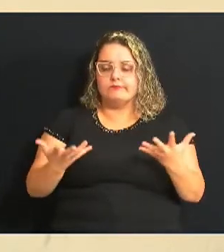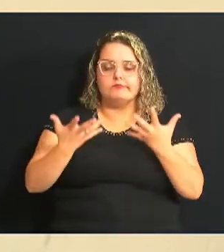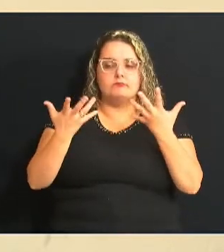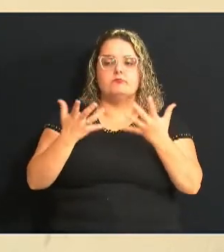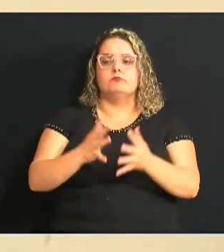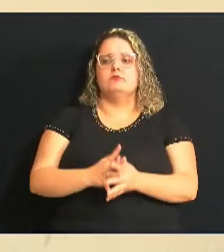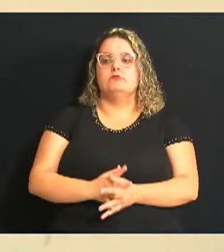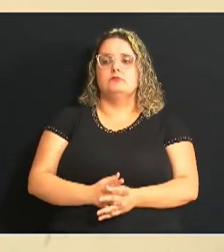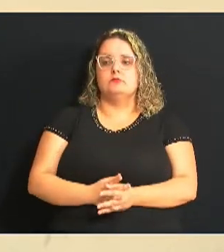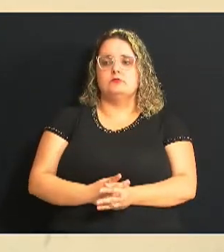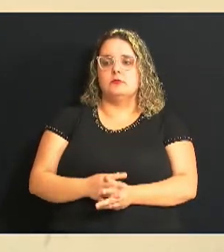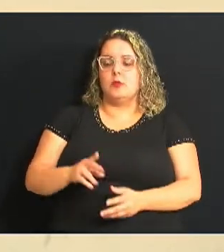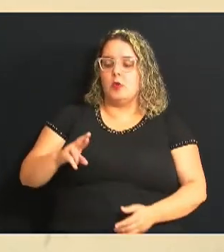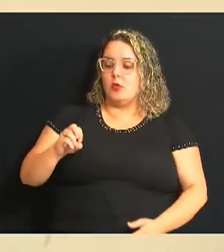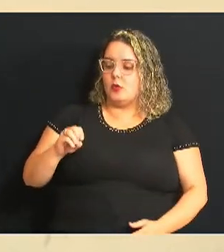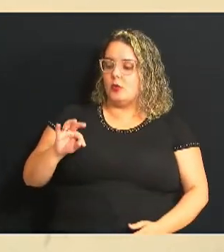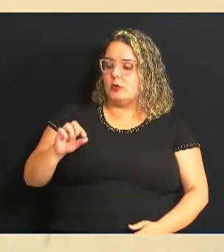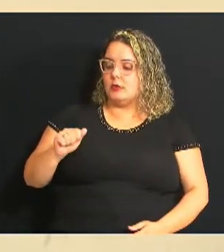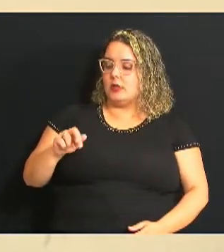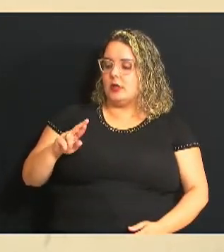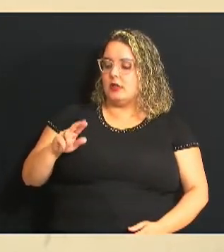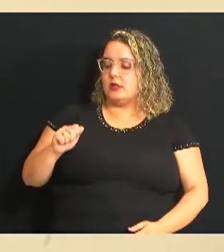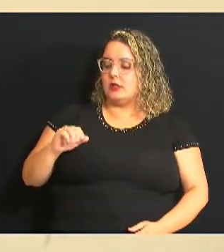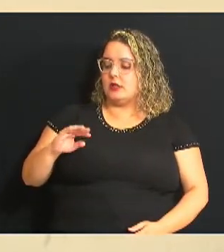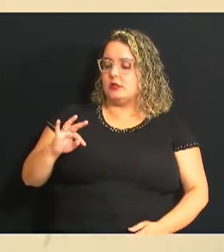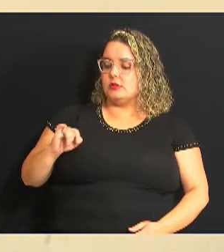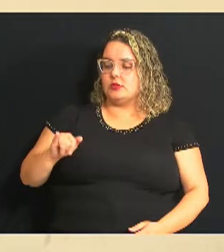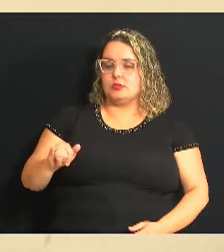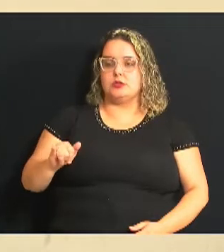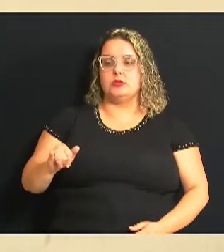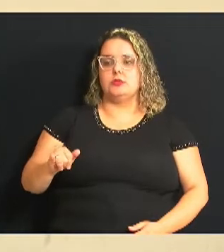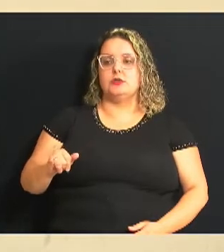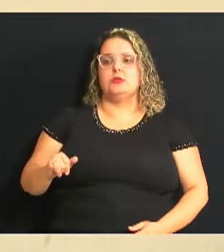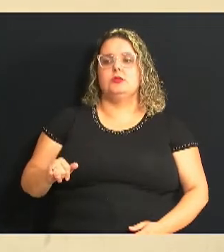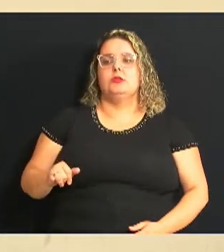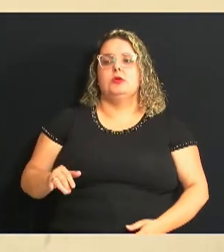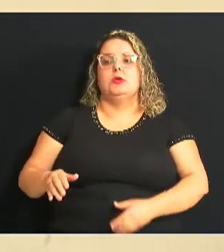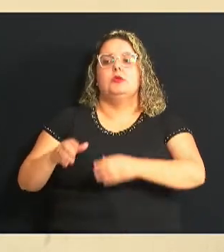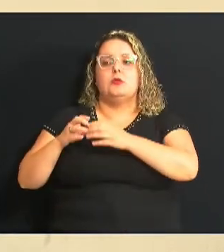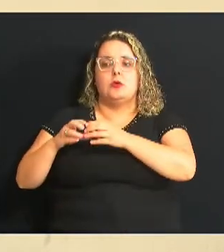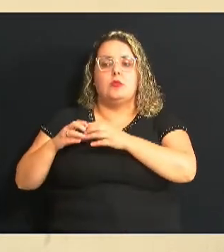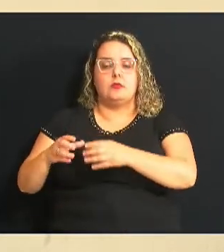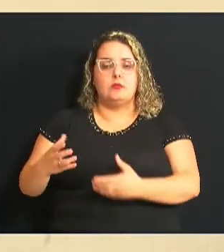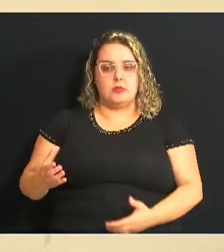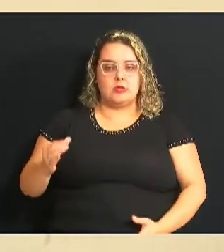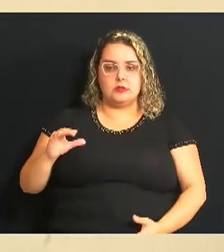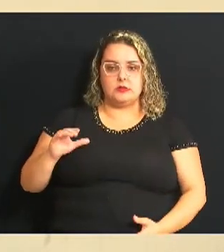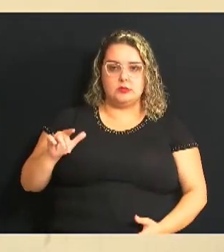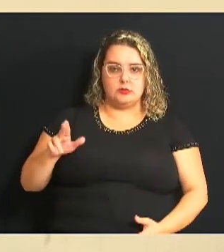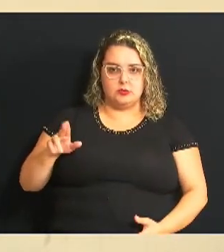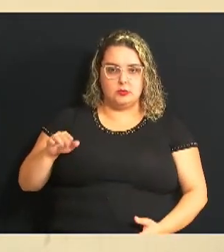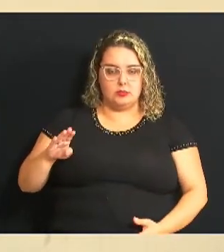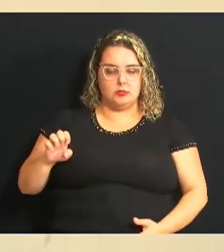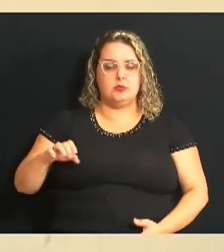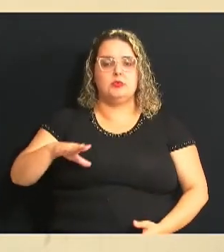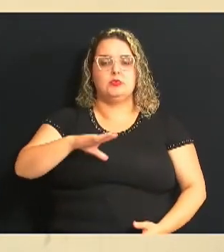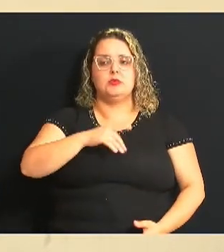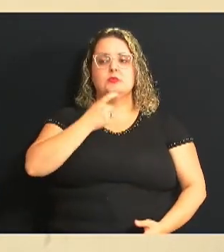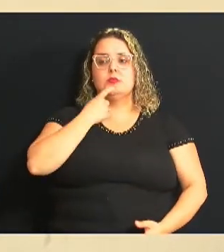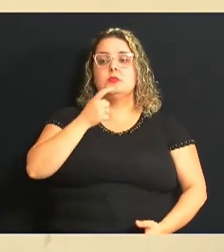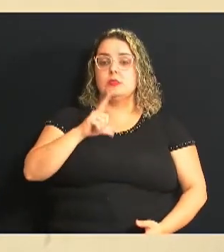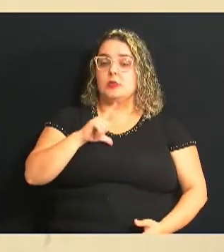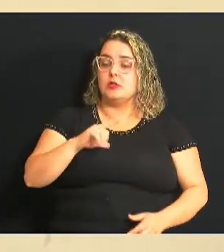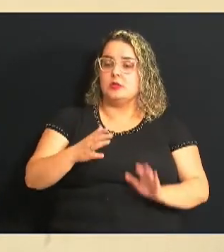O Rotaract, Clube de Campinas, Convivência, tem esse propósito. Foi criado